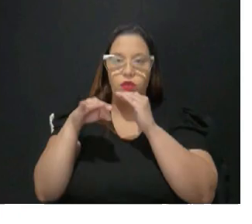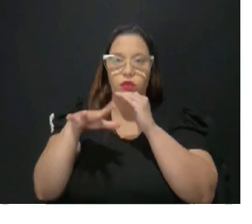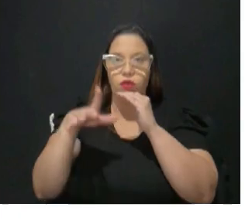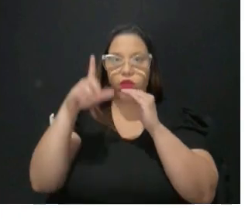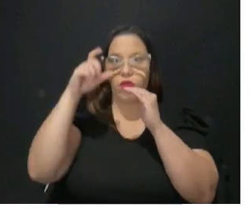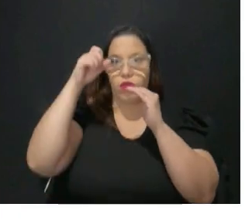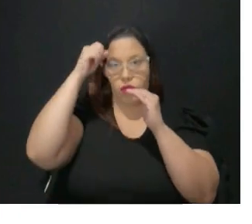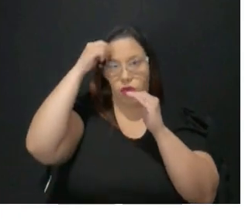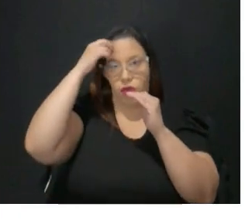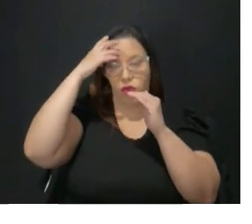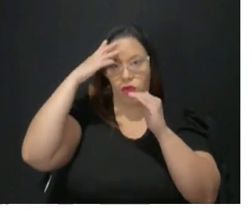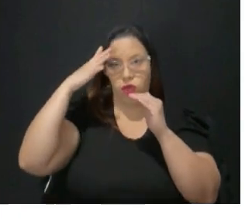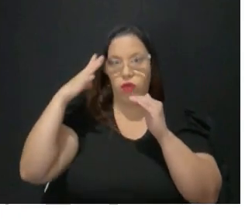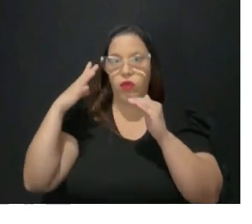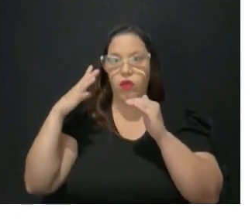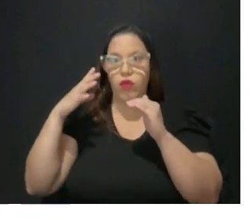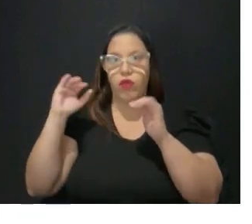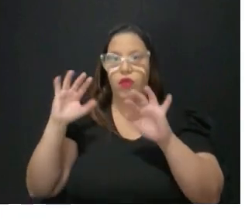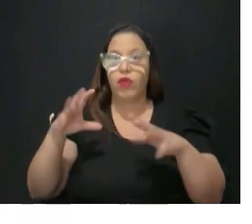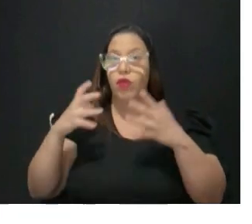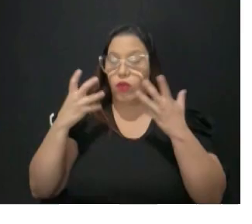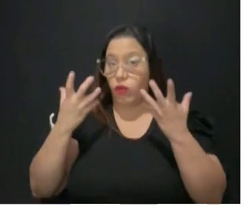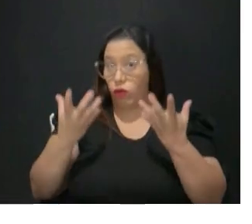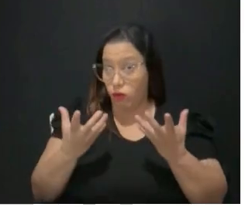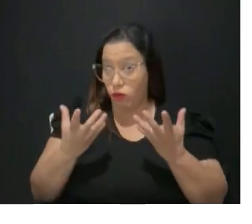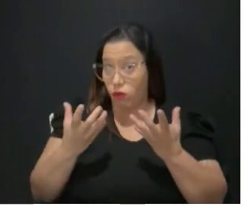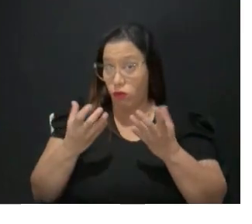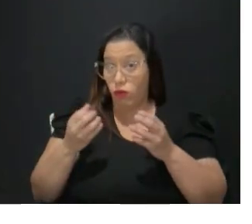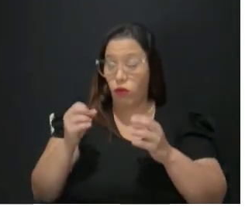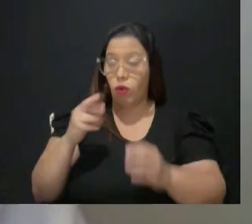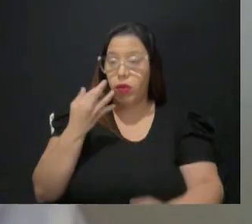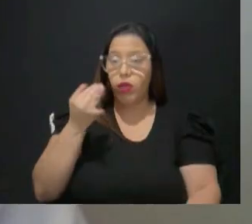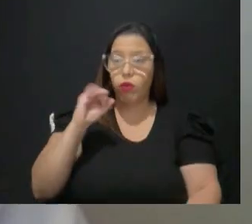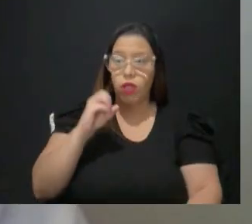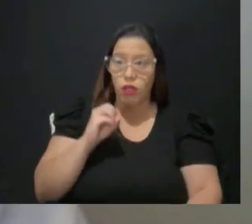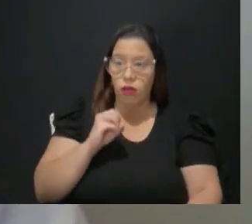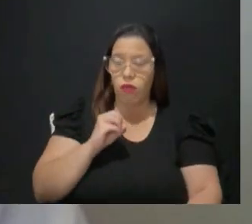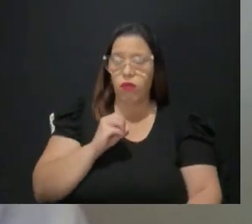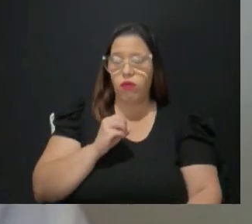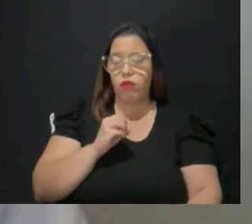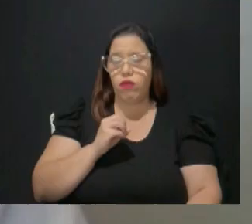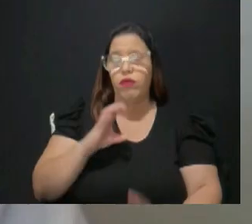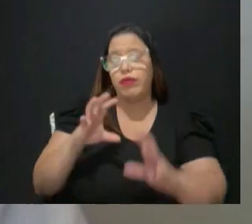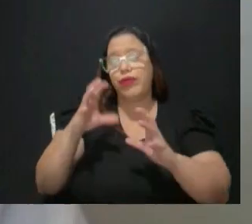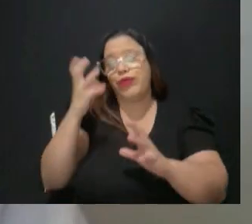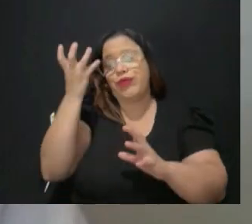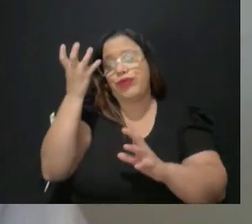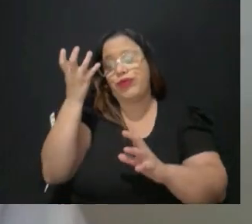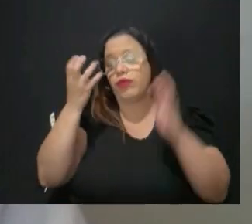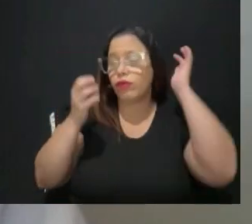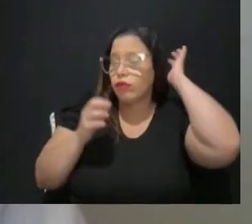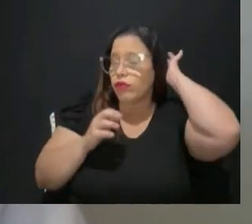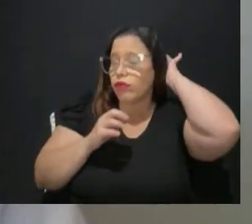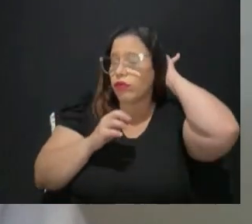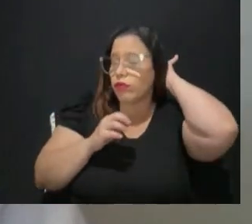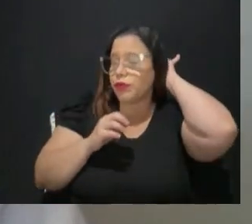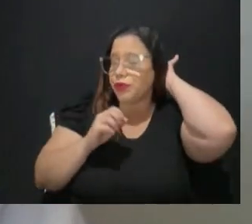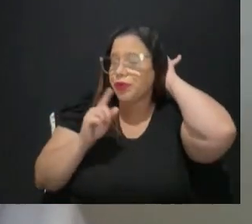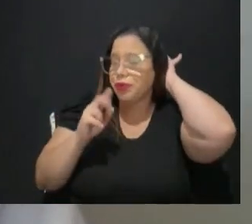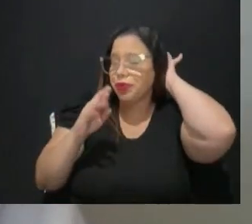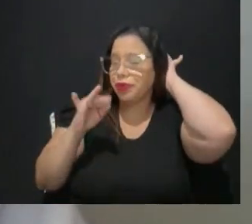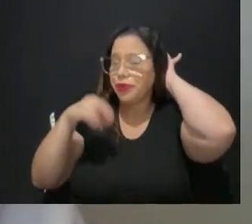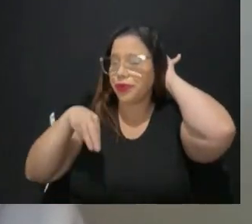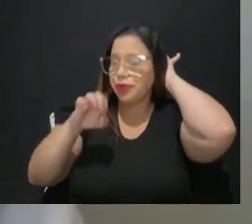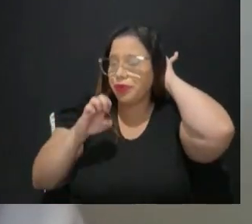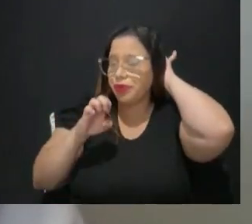o cérebro, né? Então, quando há esse tipo de obstrução, o que acontece é que você tem um derrame